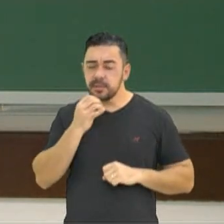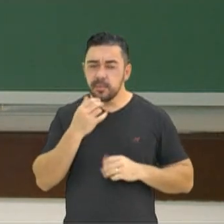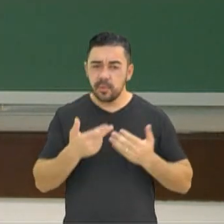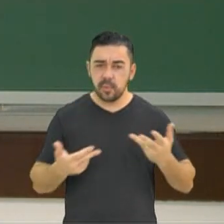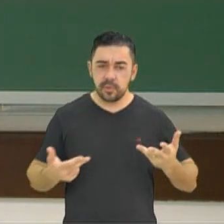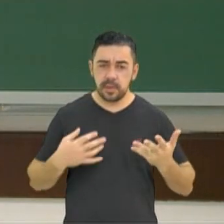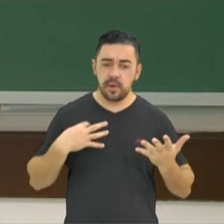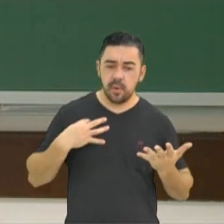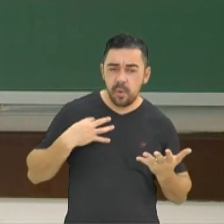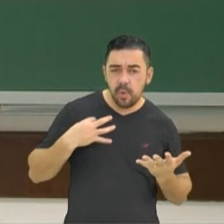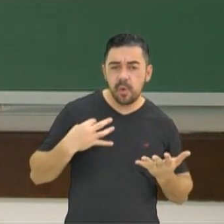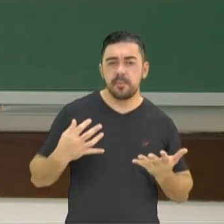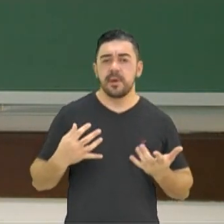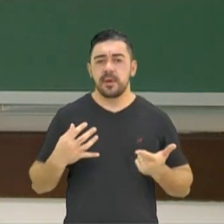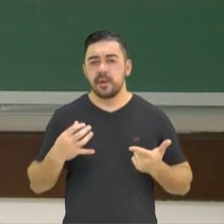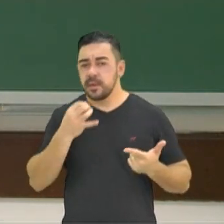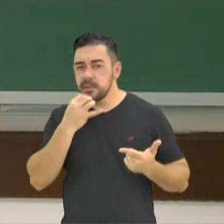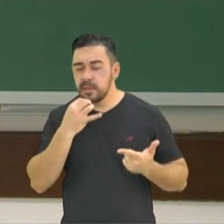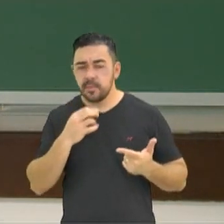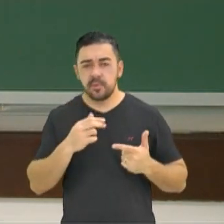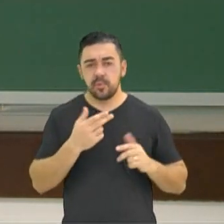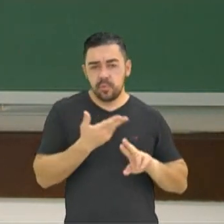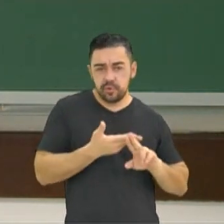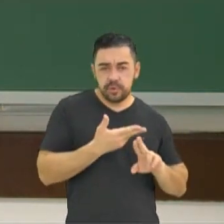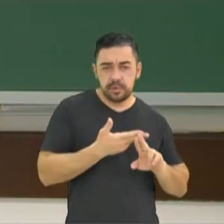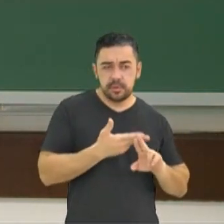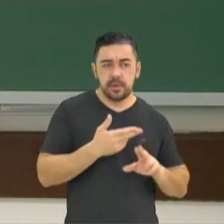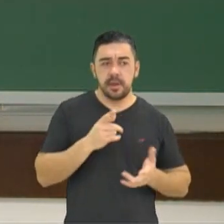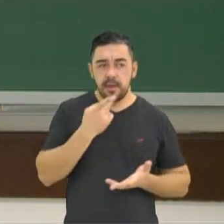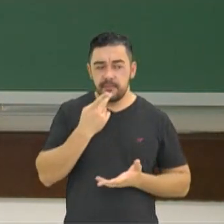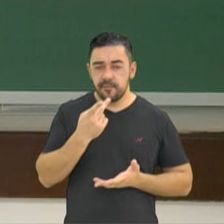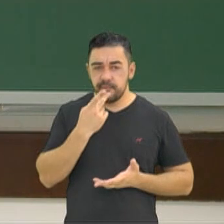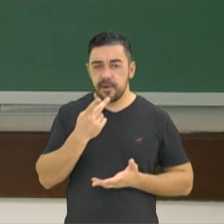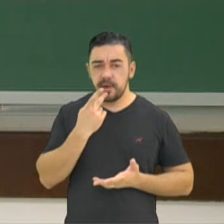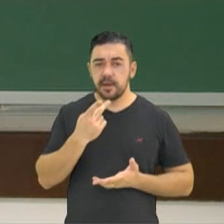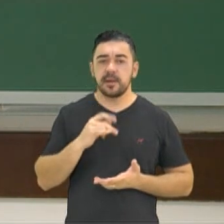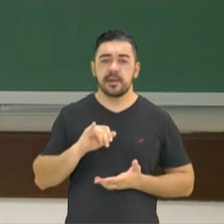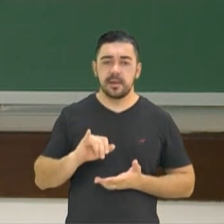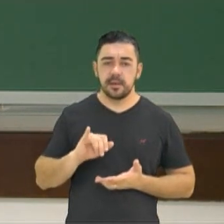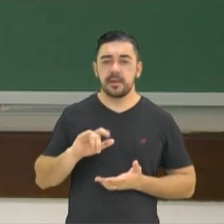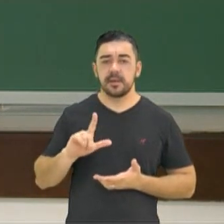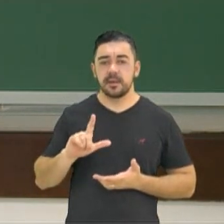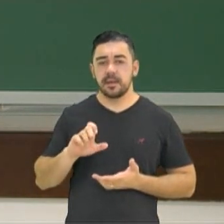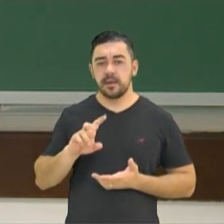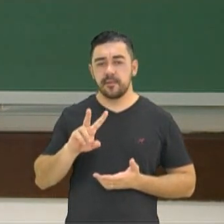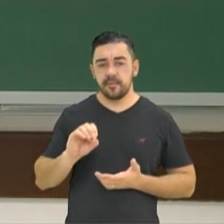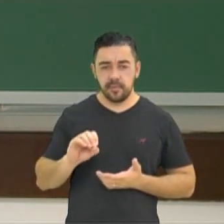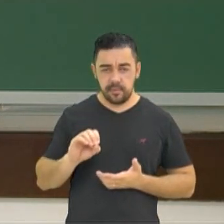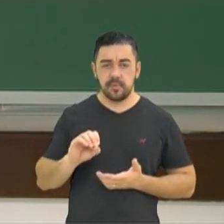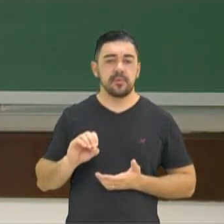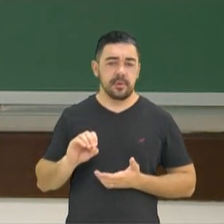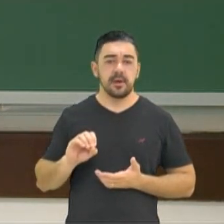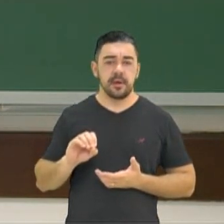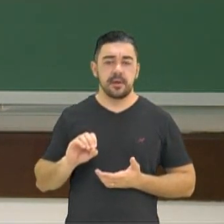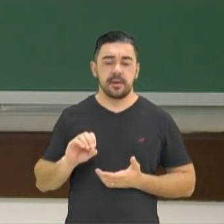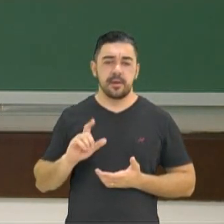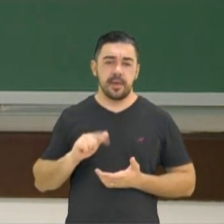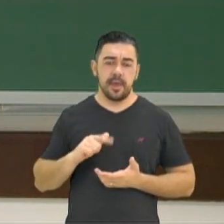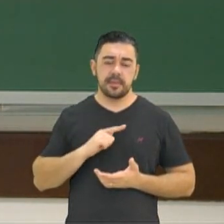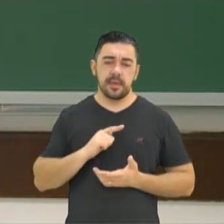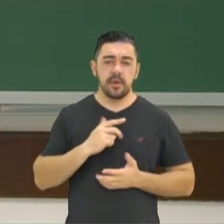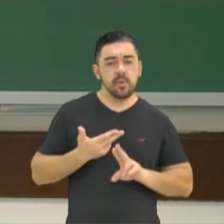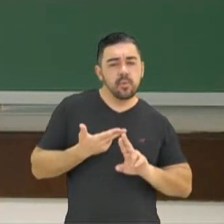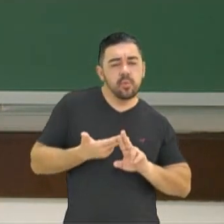roupa, sobre um acessório, a gente utiliza o llevar. Então, por isso, llevo gafas, eu uso óculos. Llevo